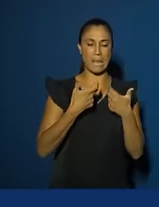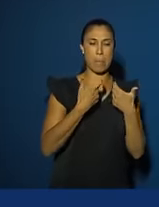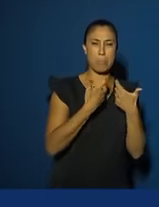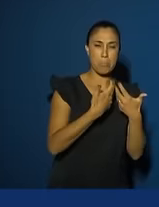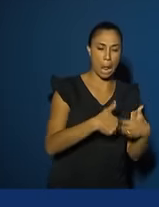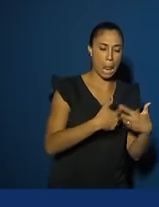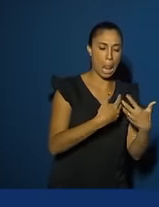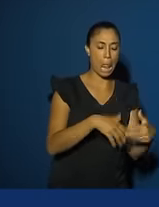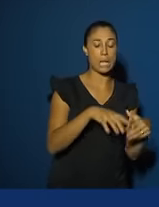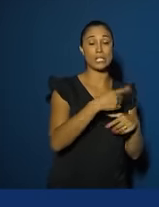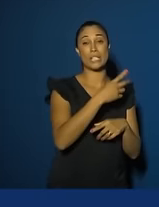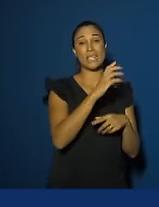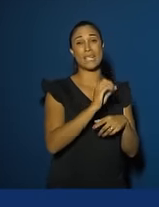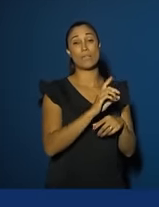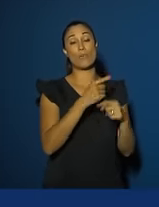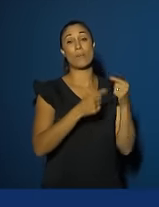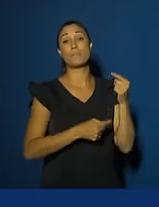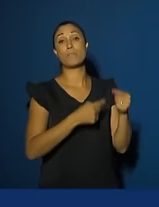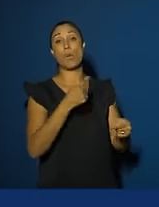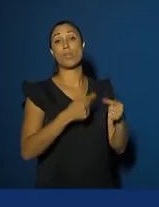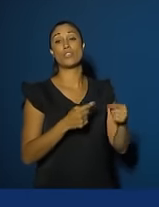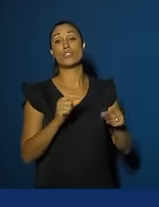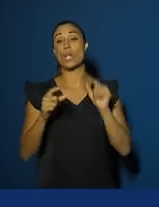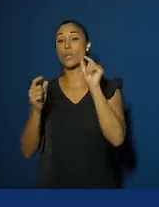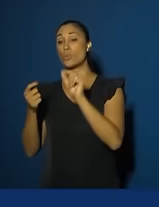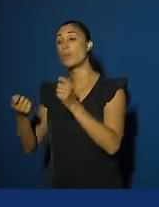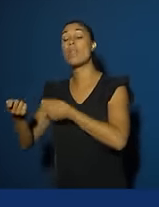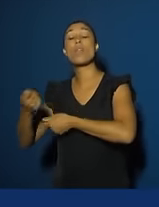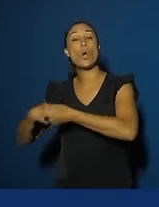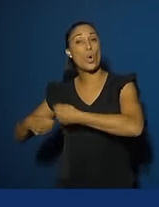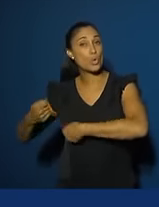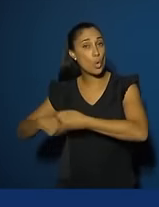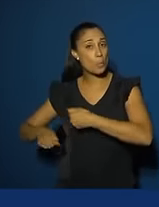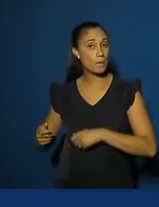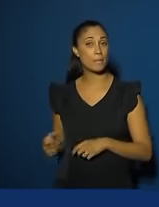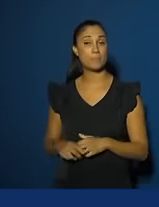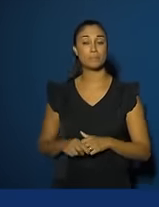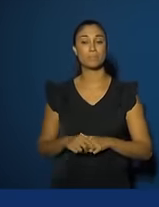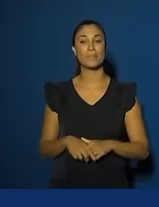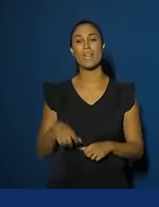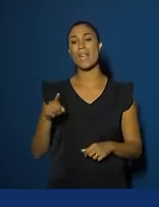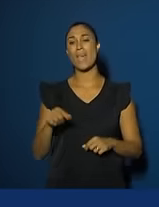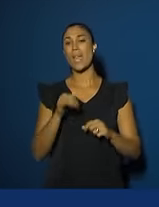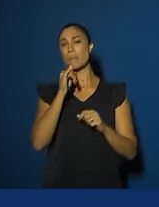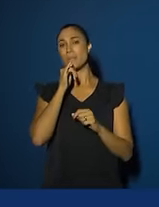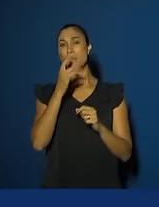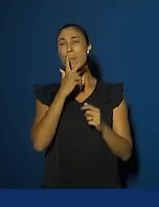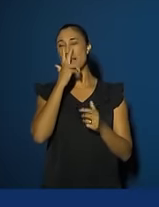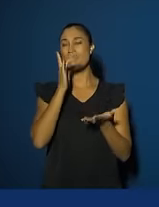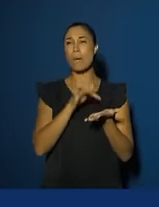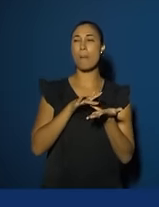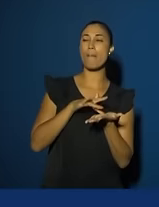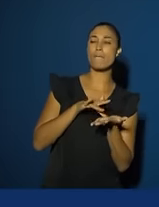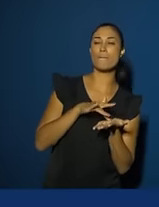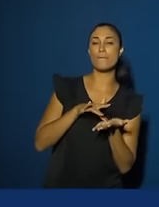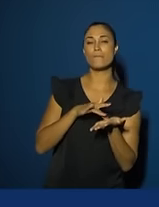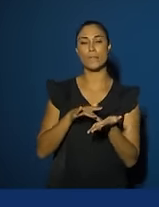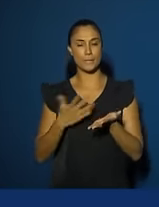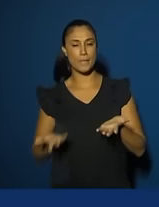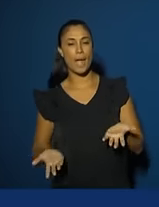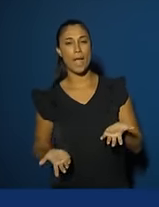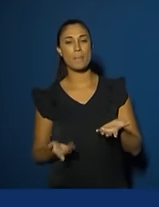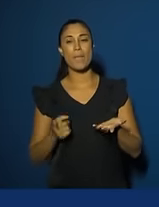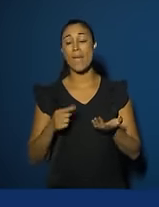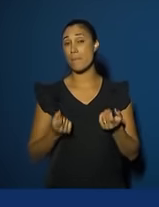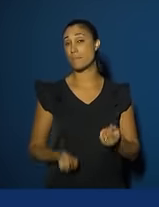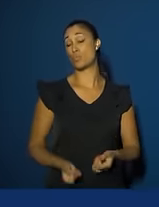foi muito mais política do que Econômica muito mais política do que Econômica éa uma espécie de sabotagem mútua certo